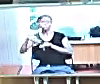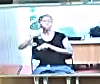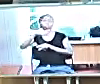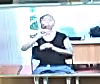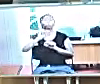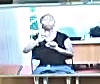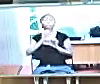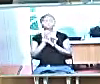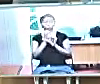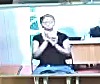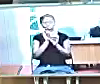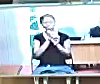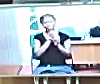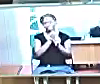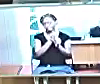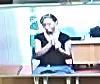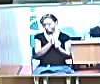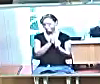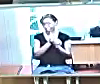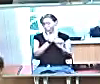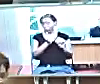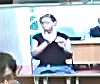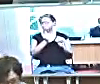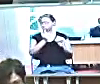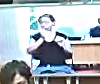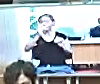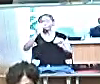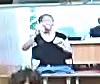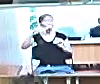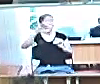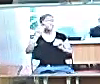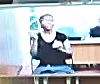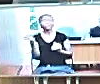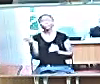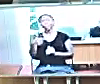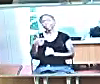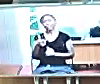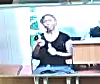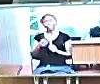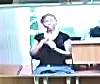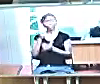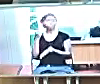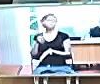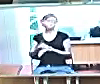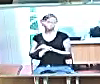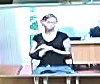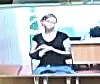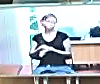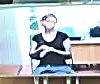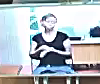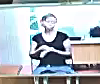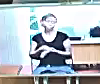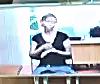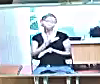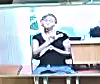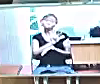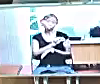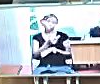ainda muito aquém do que a gente tem pagado de de dívida então é mais ou menos isso que esse quadro mostra